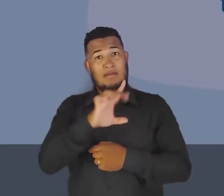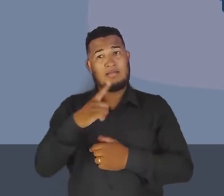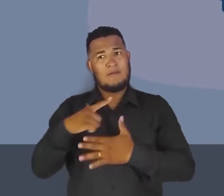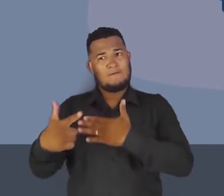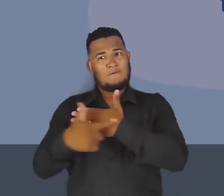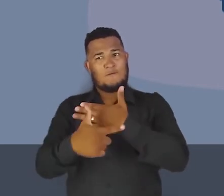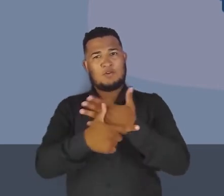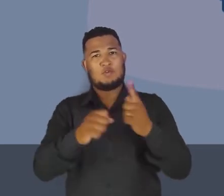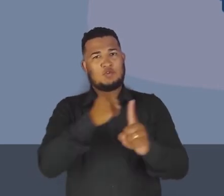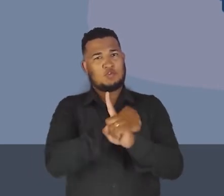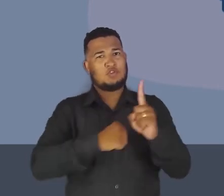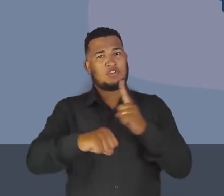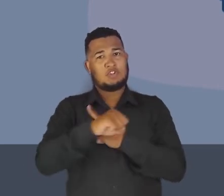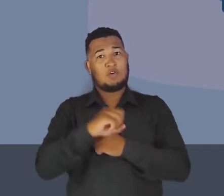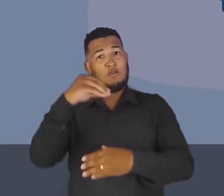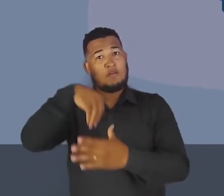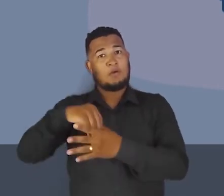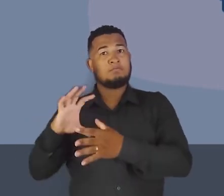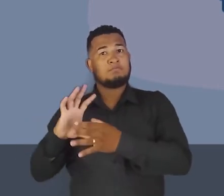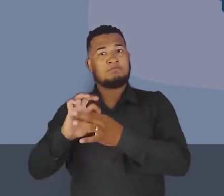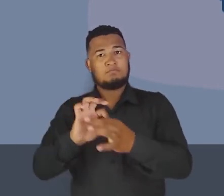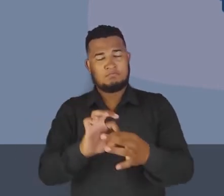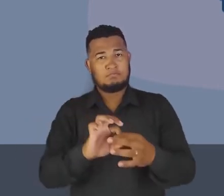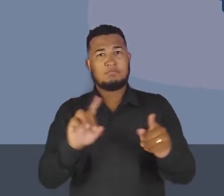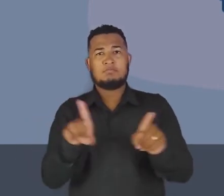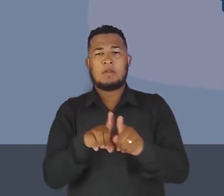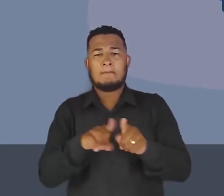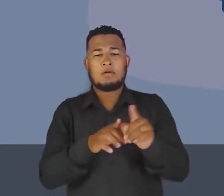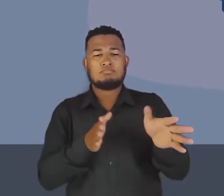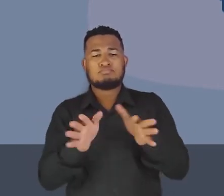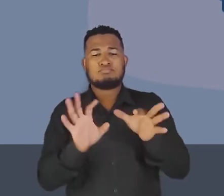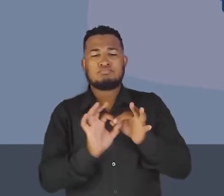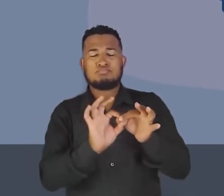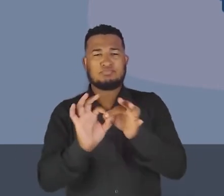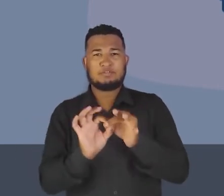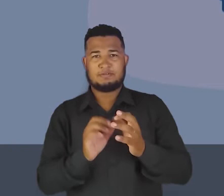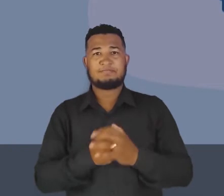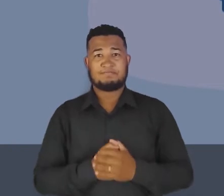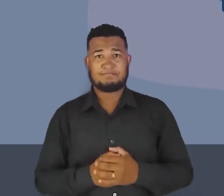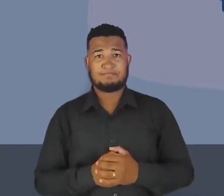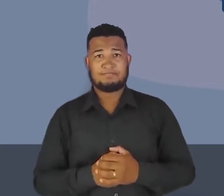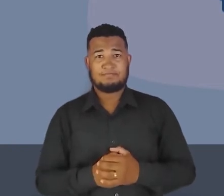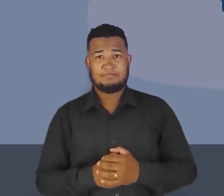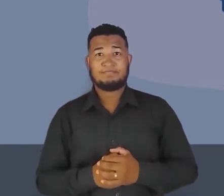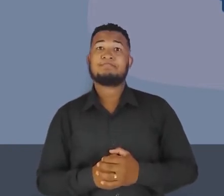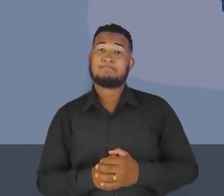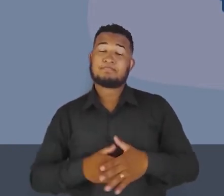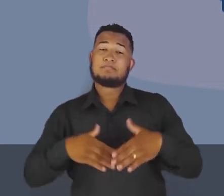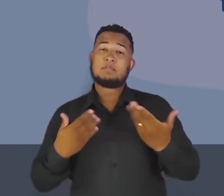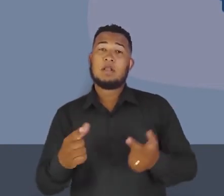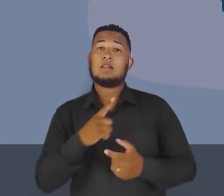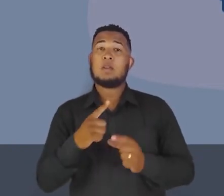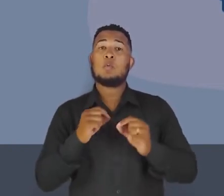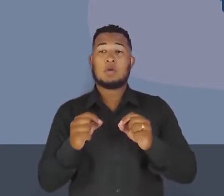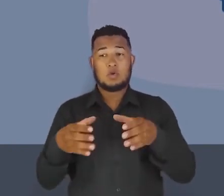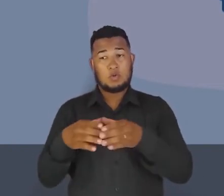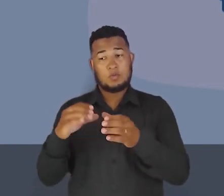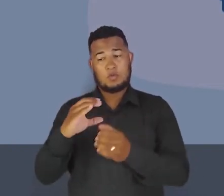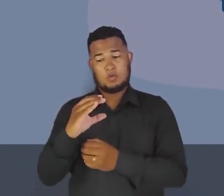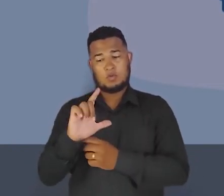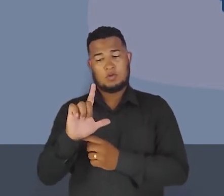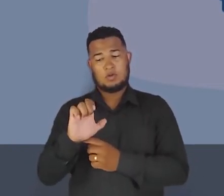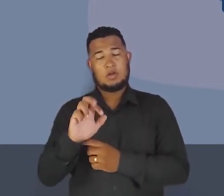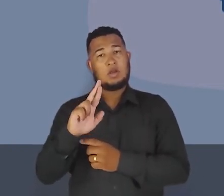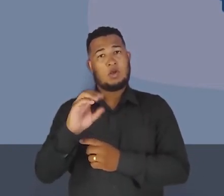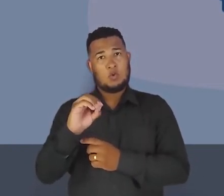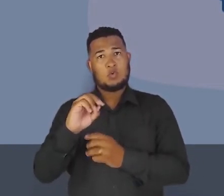social naquele contexto, naquela conjuntura ali. Tá? Então nós tínhamos, por exemplo, o clero, que estava no